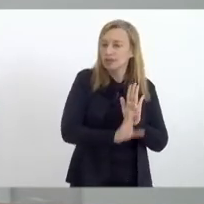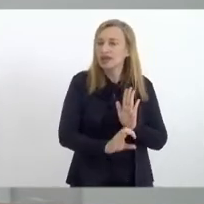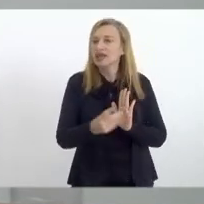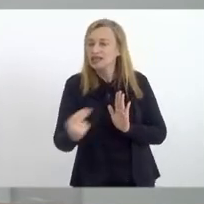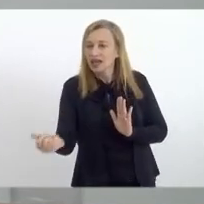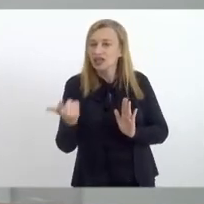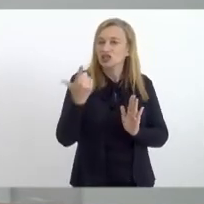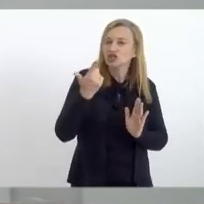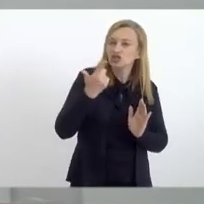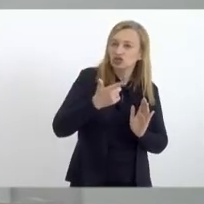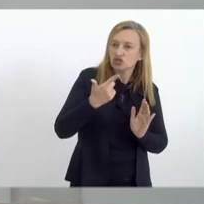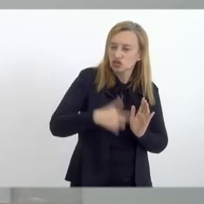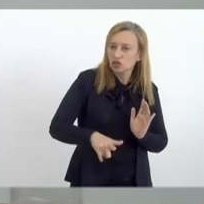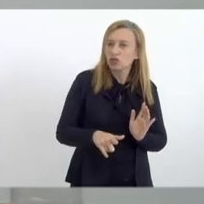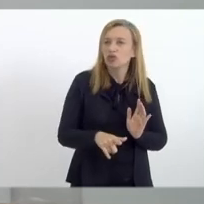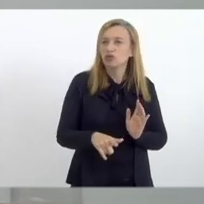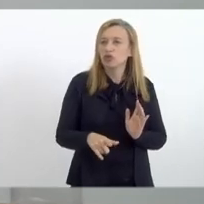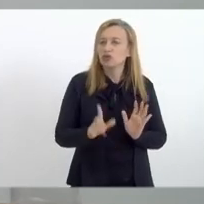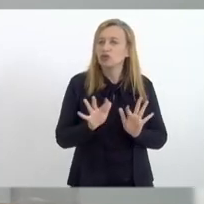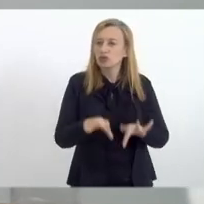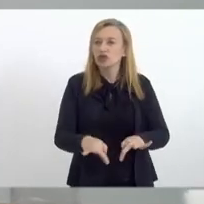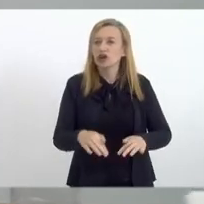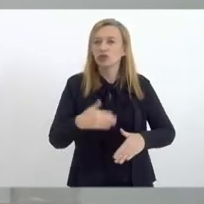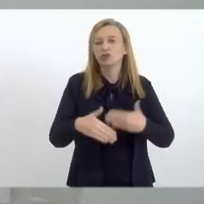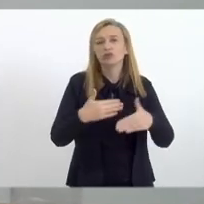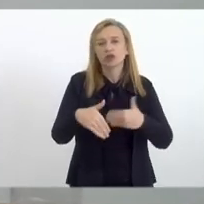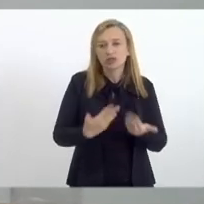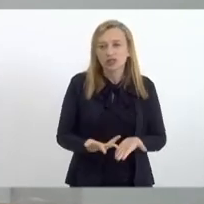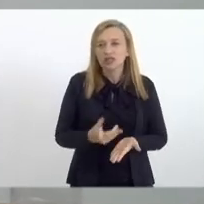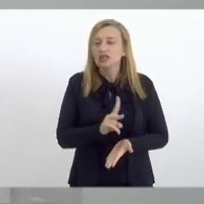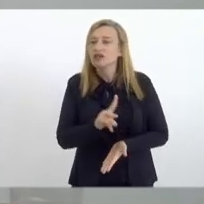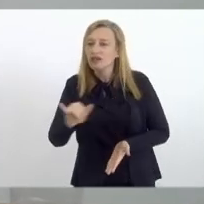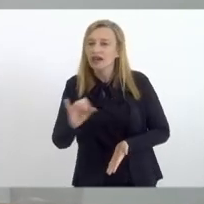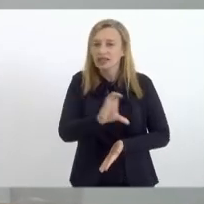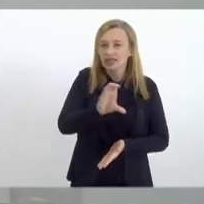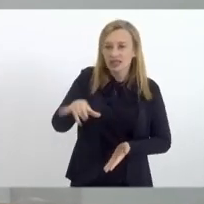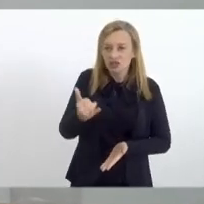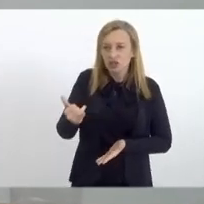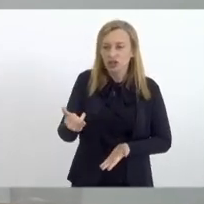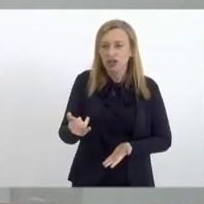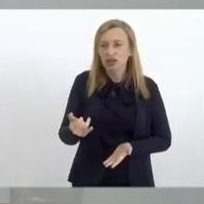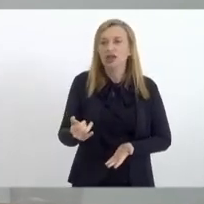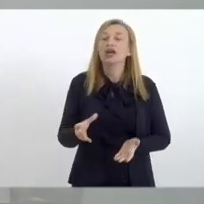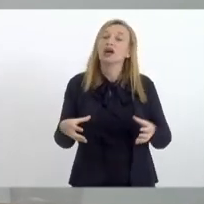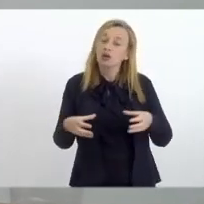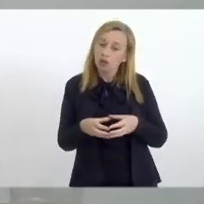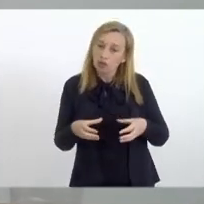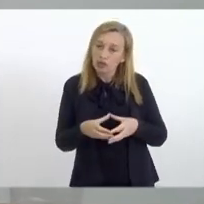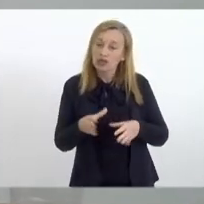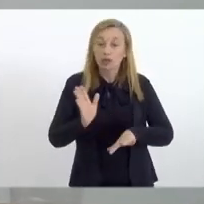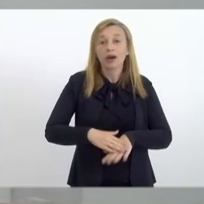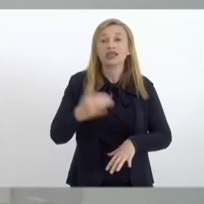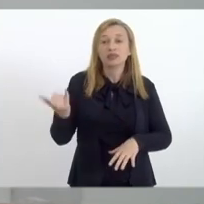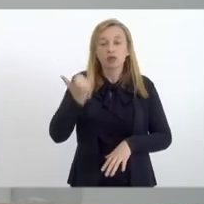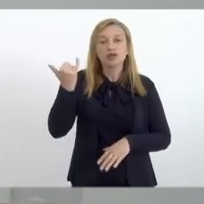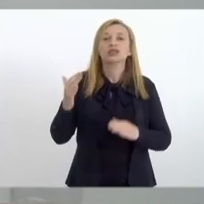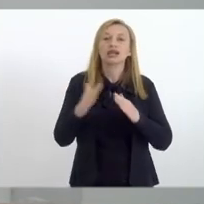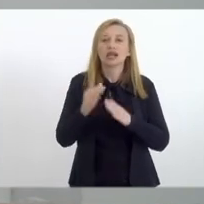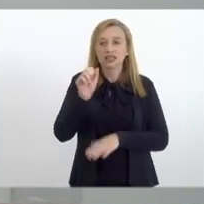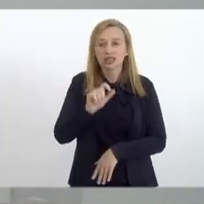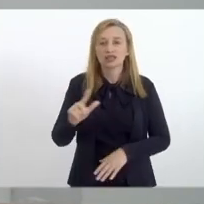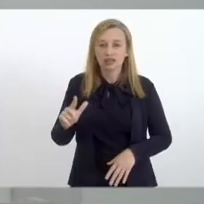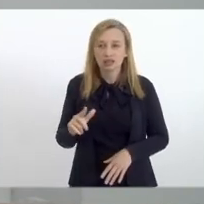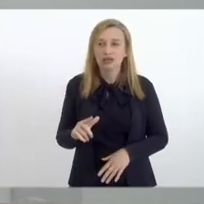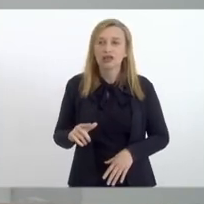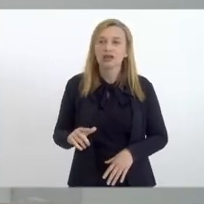aí, ao final desse embrólio todo, do processo legislativo, vai à CCJ, e aí a comissão mais importante da casa, sem dúvida